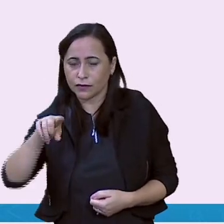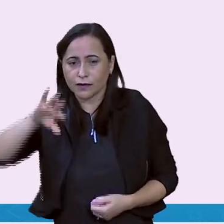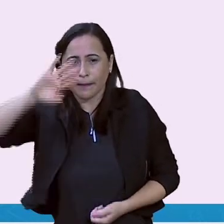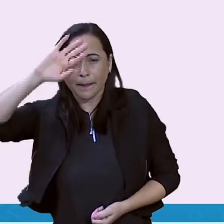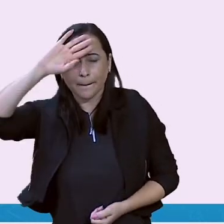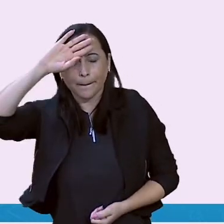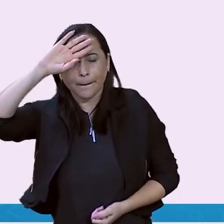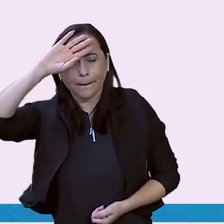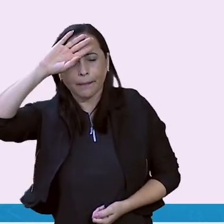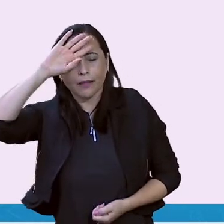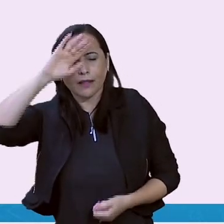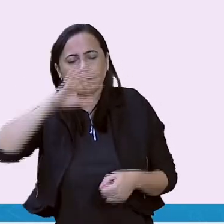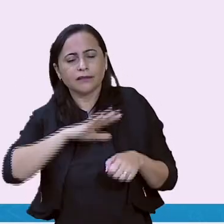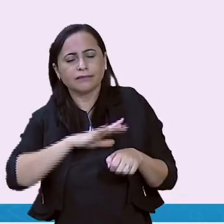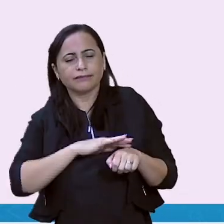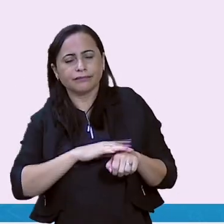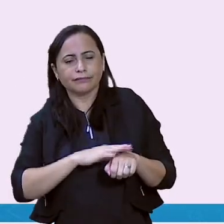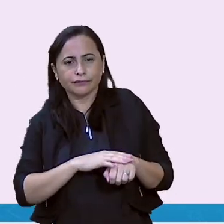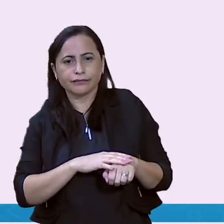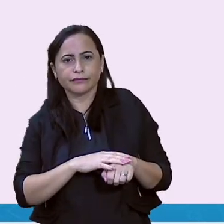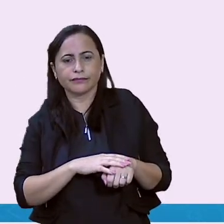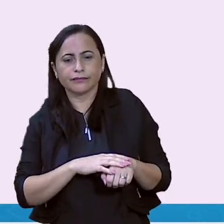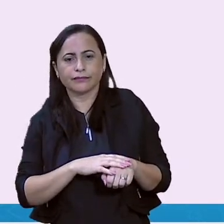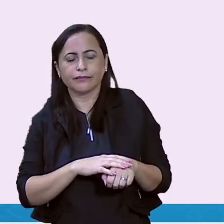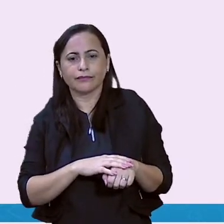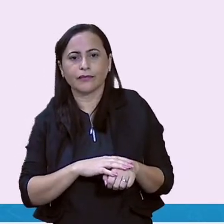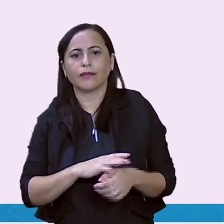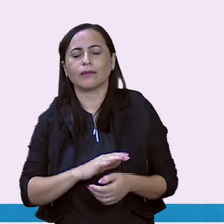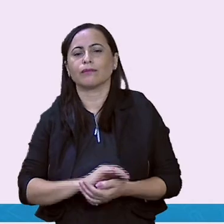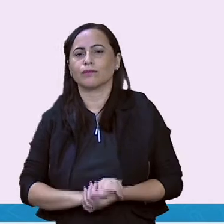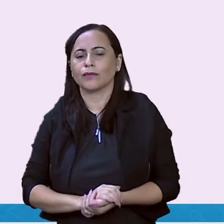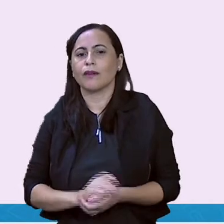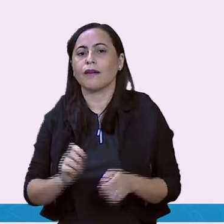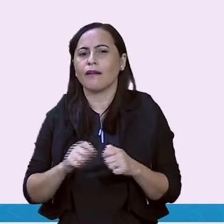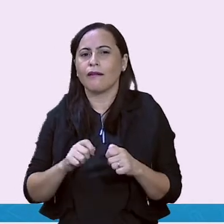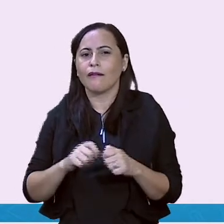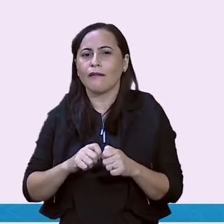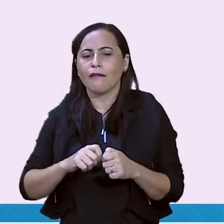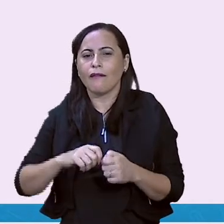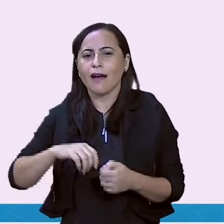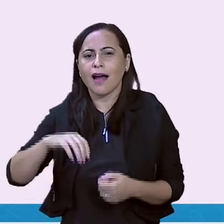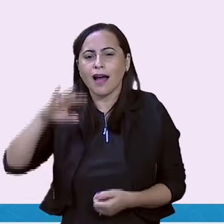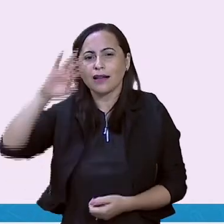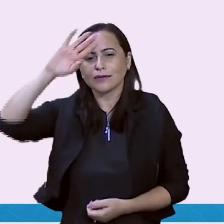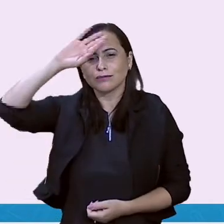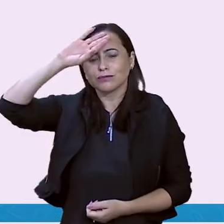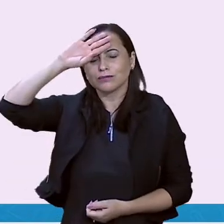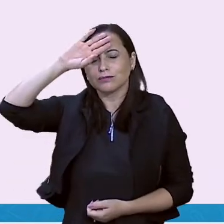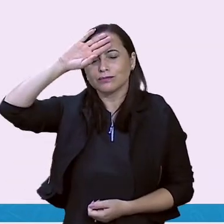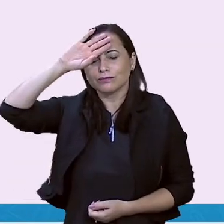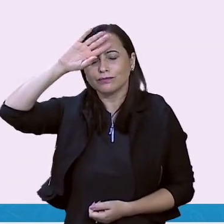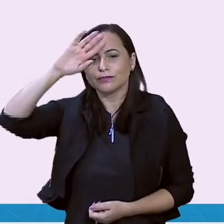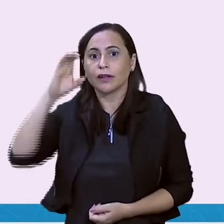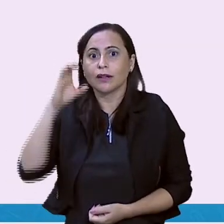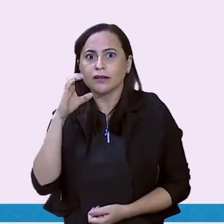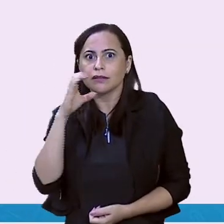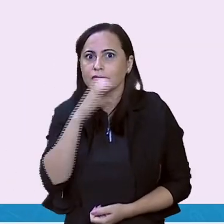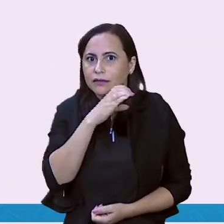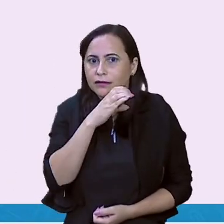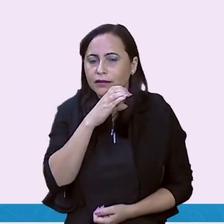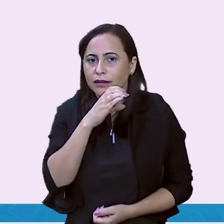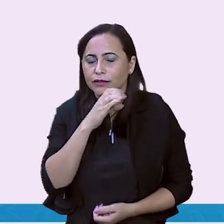você está sentindo está fazendo com que a temperatura do seu corpo aumente. E o peso é para